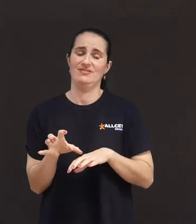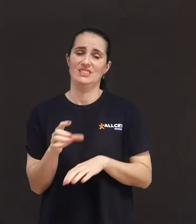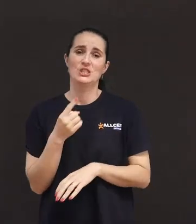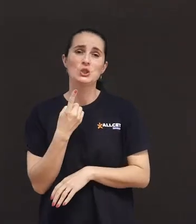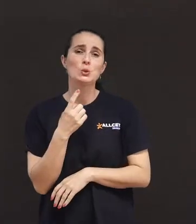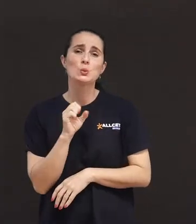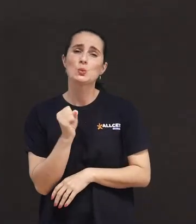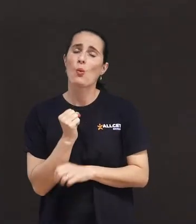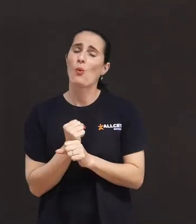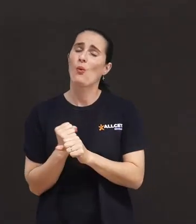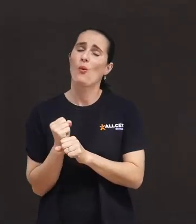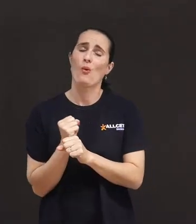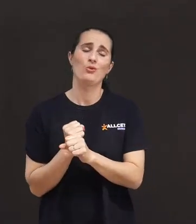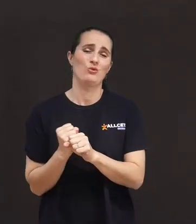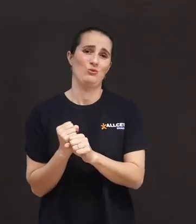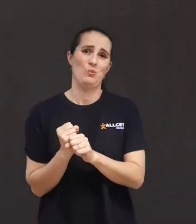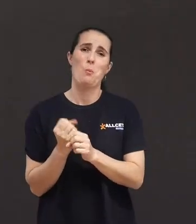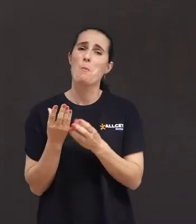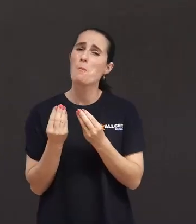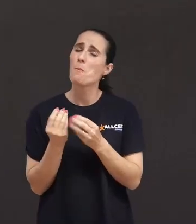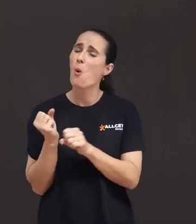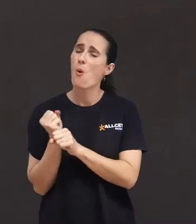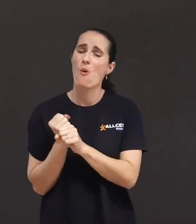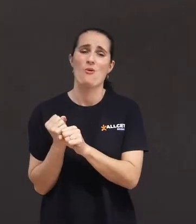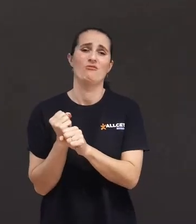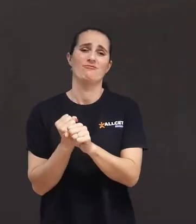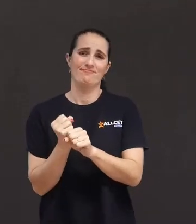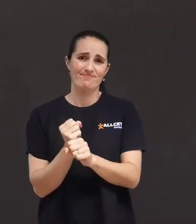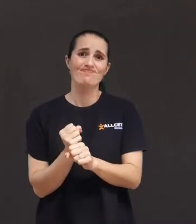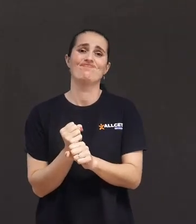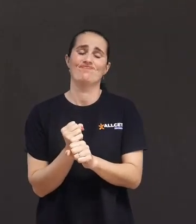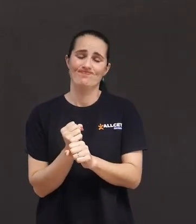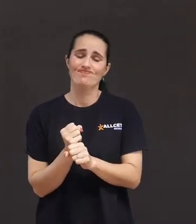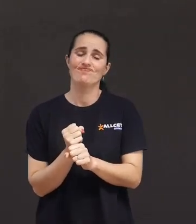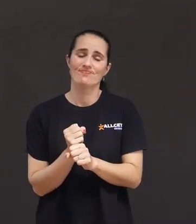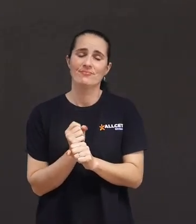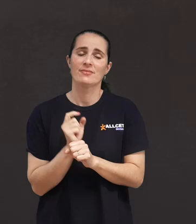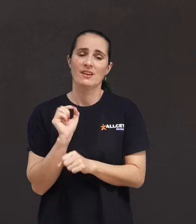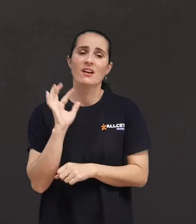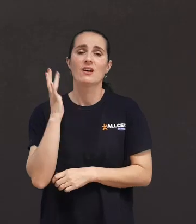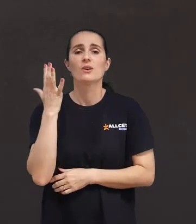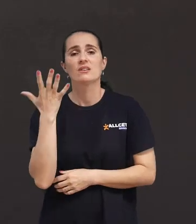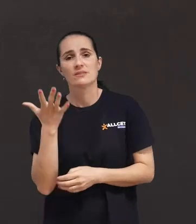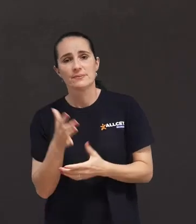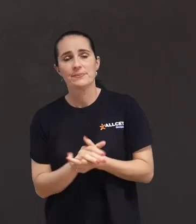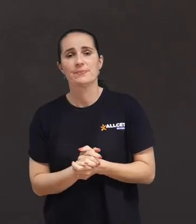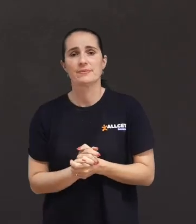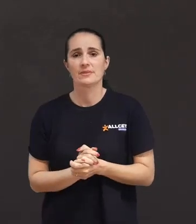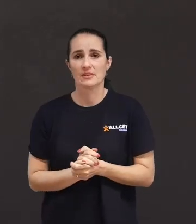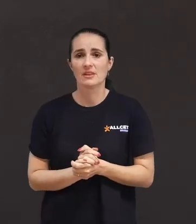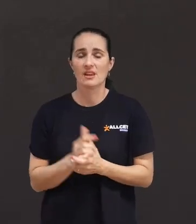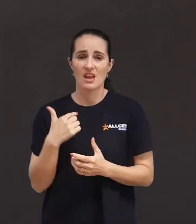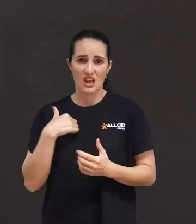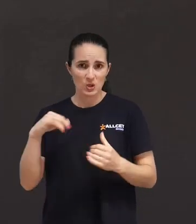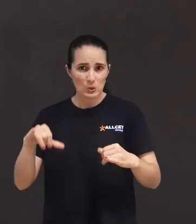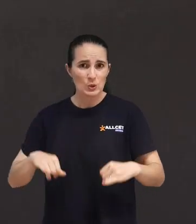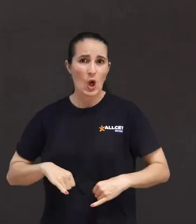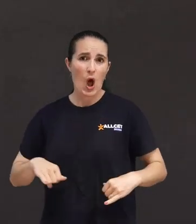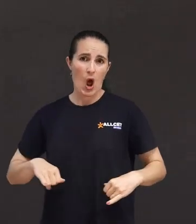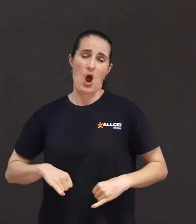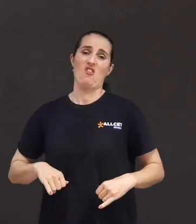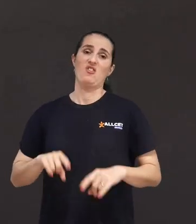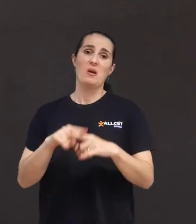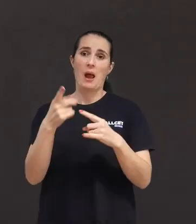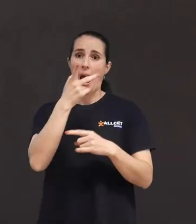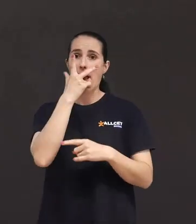18 anos, gente, é muito tempo, né? Nessa situação, o que acontece? Você é a vítima, mas as pessoas te